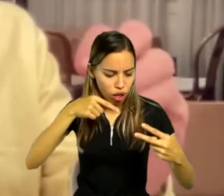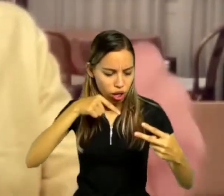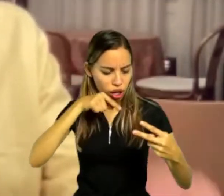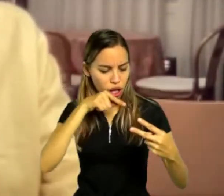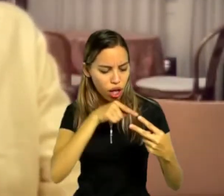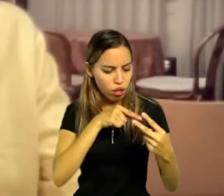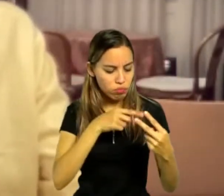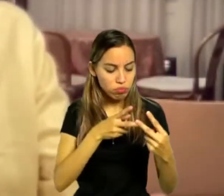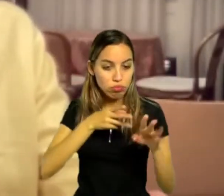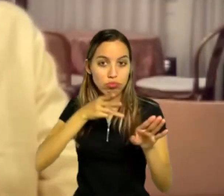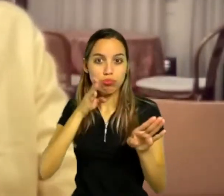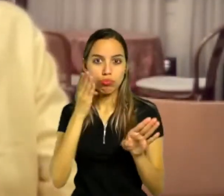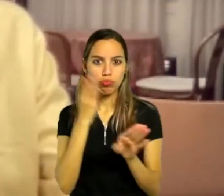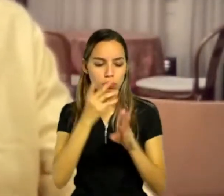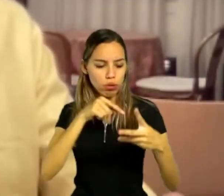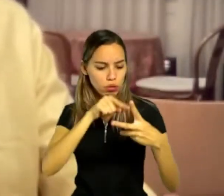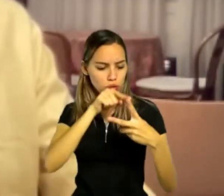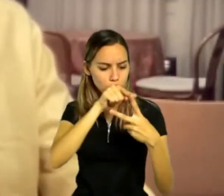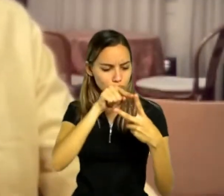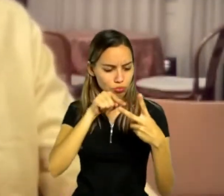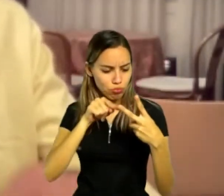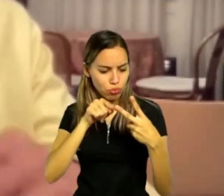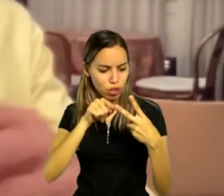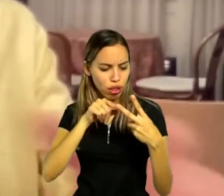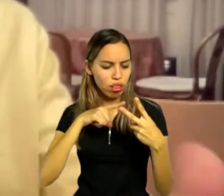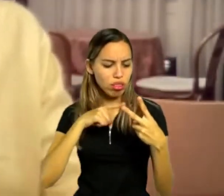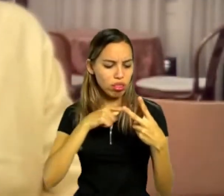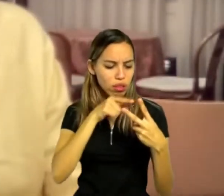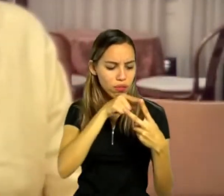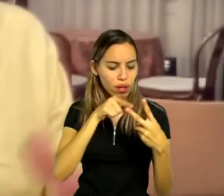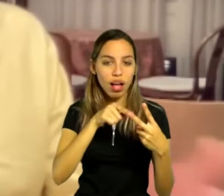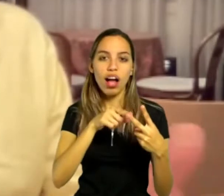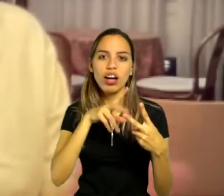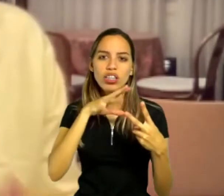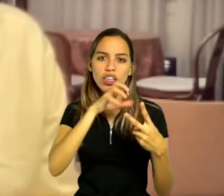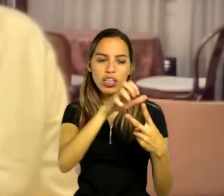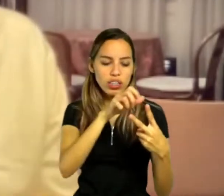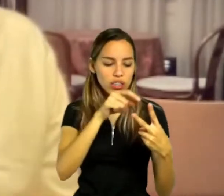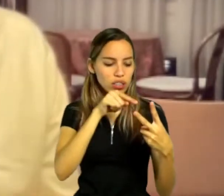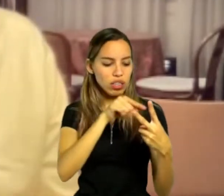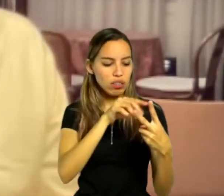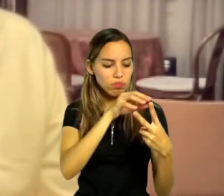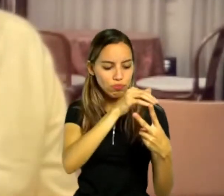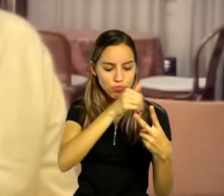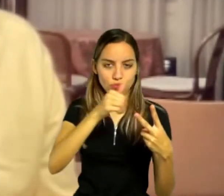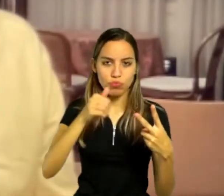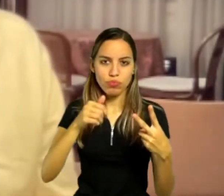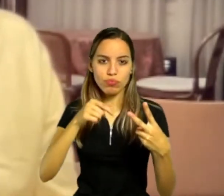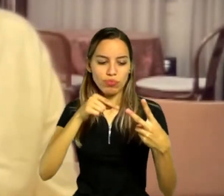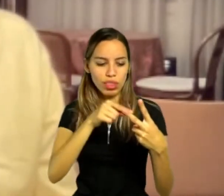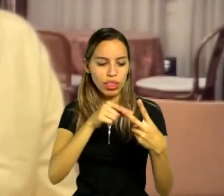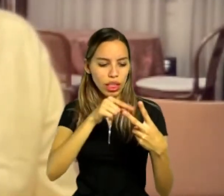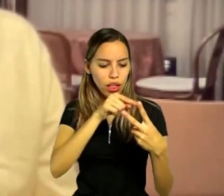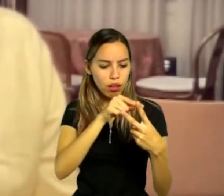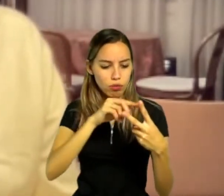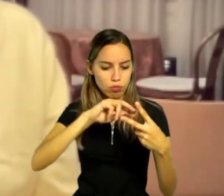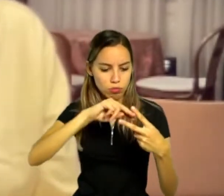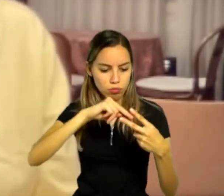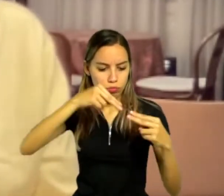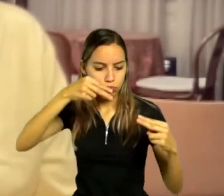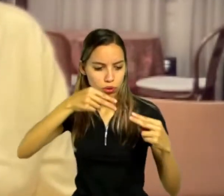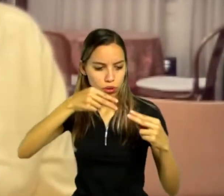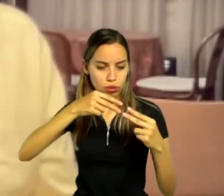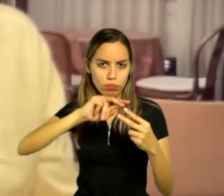genes da célula maligna, né? E que você aí passa a ter uma multiplicação desenfreada.